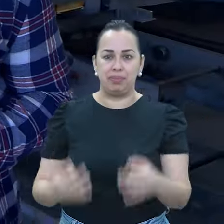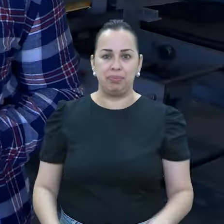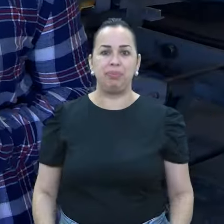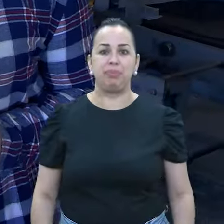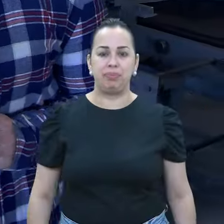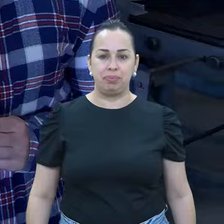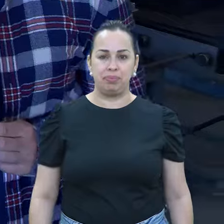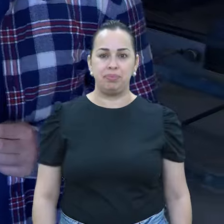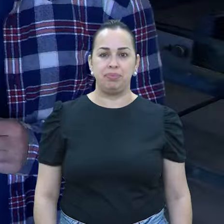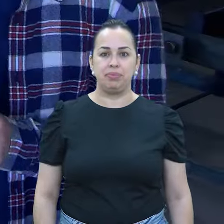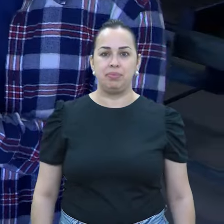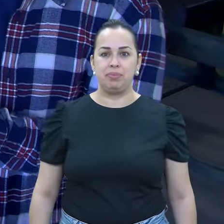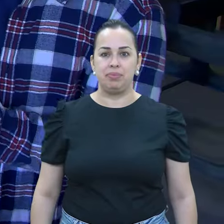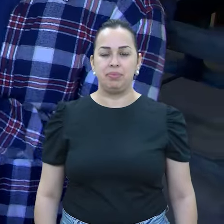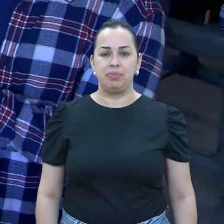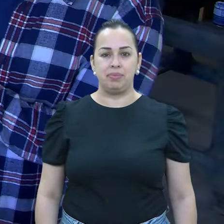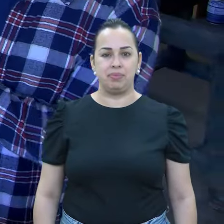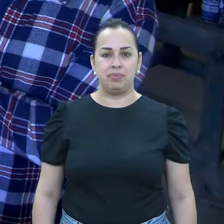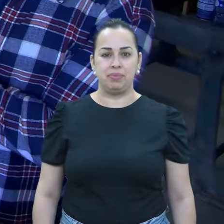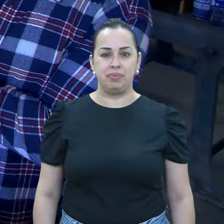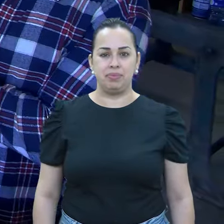bem representada por esse artista aqui.